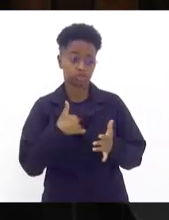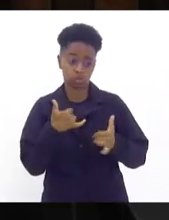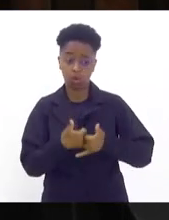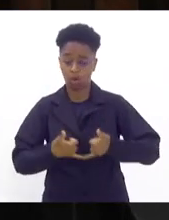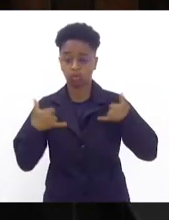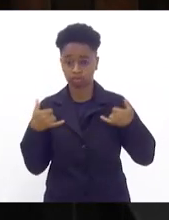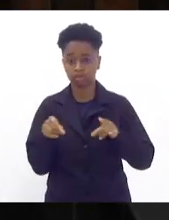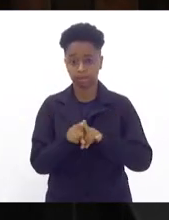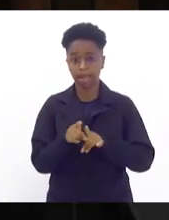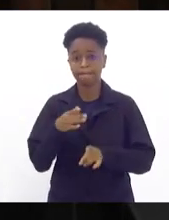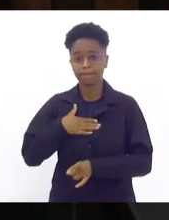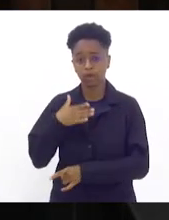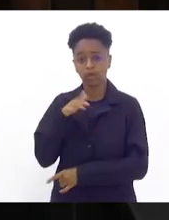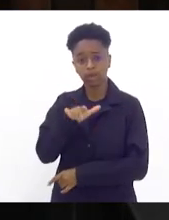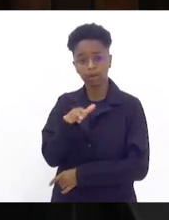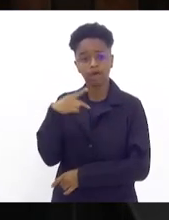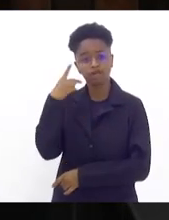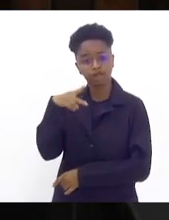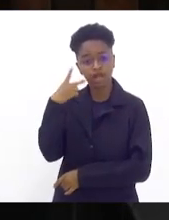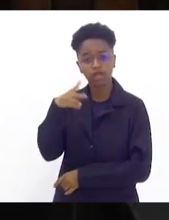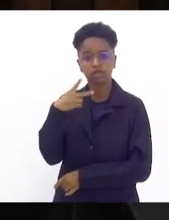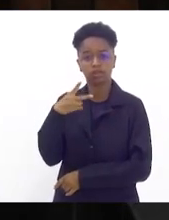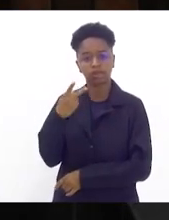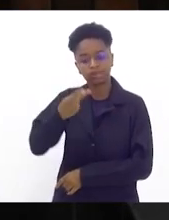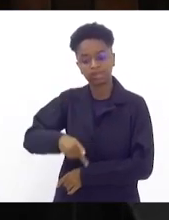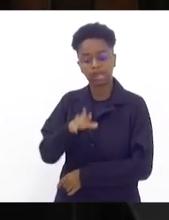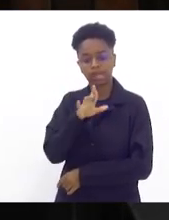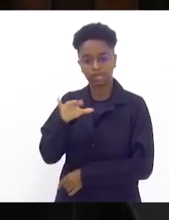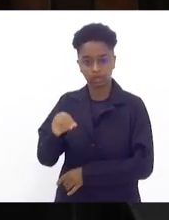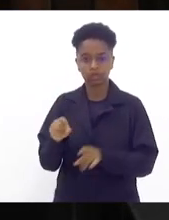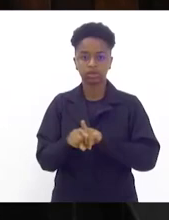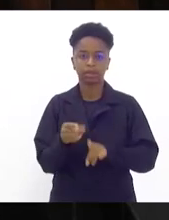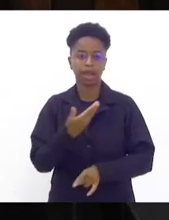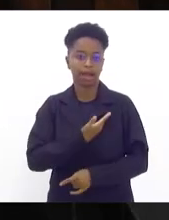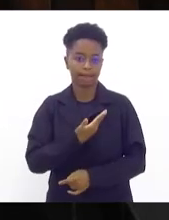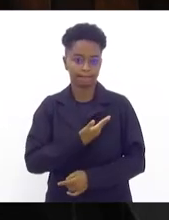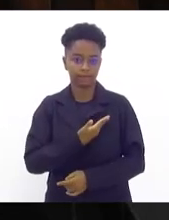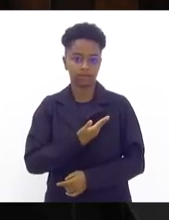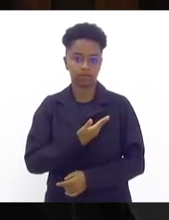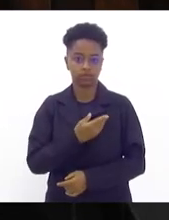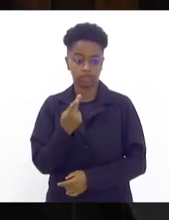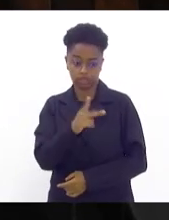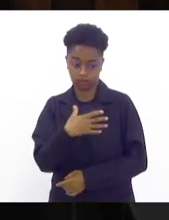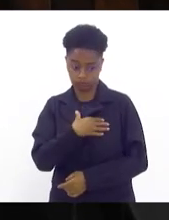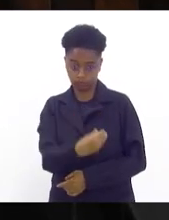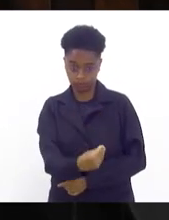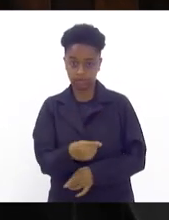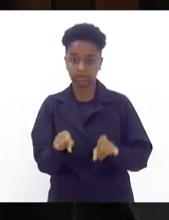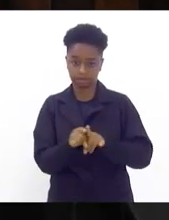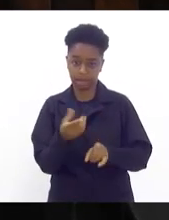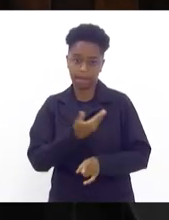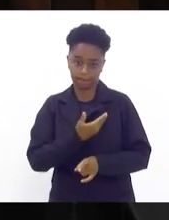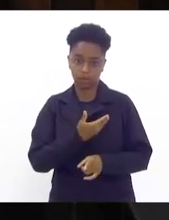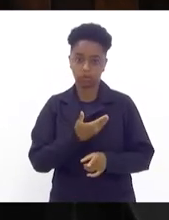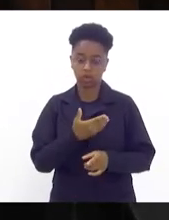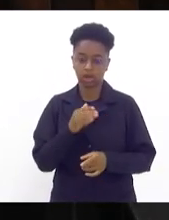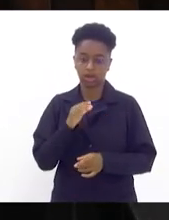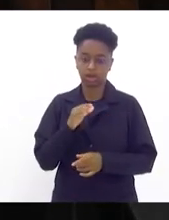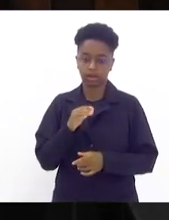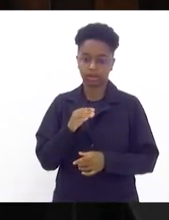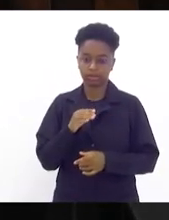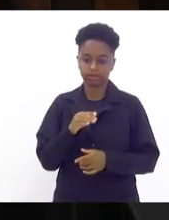disso, meu irmão vereador na cidade do Rio de Janeiro, colega do seu filho, colega dele na Câmara,